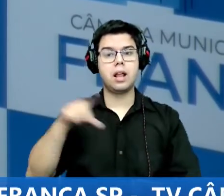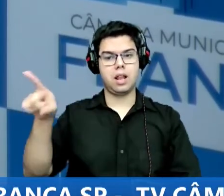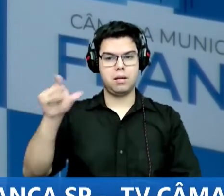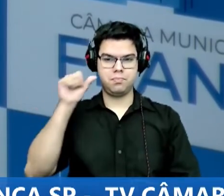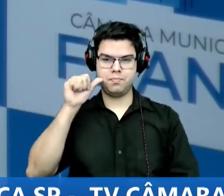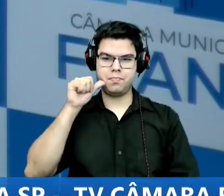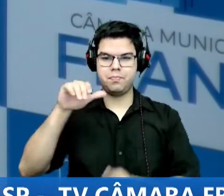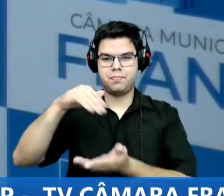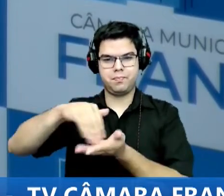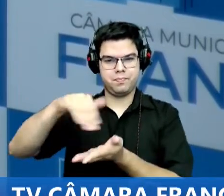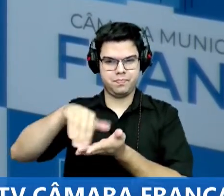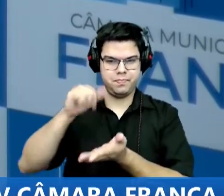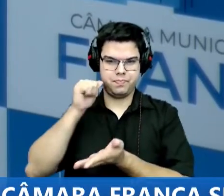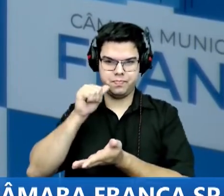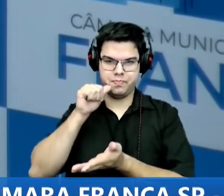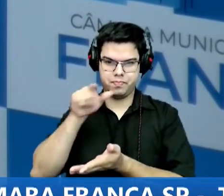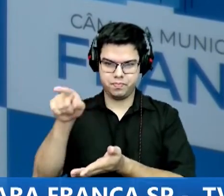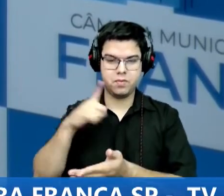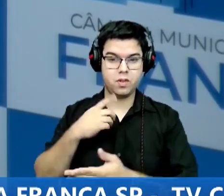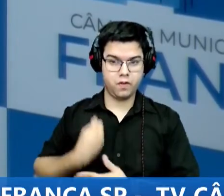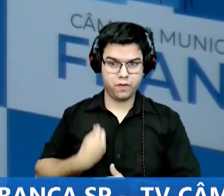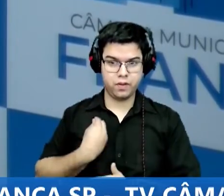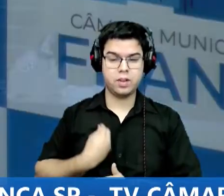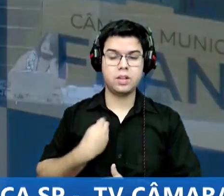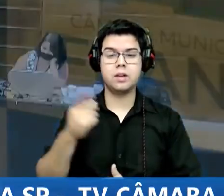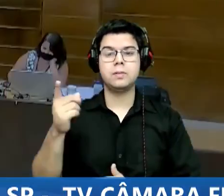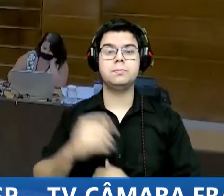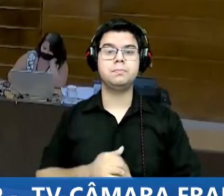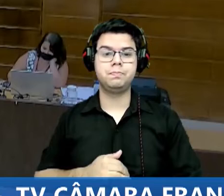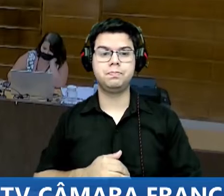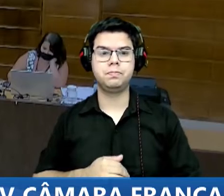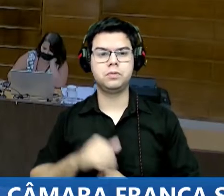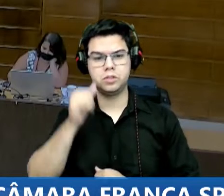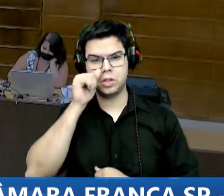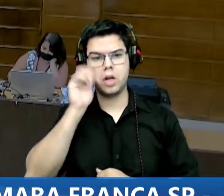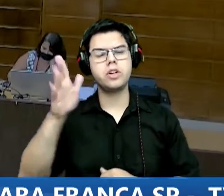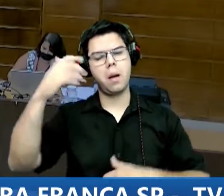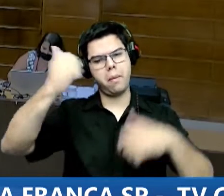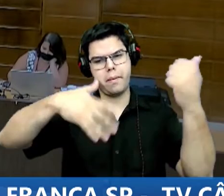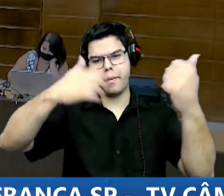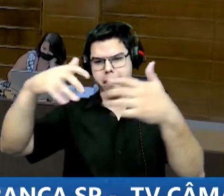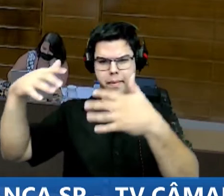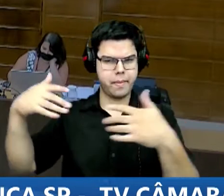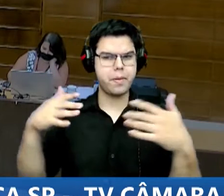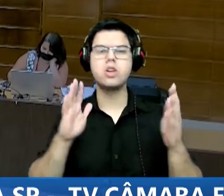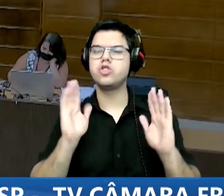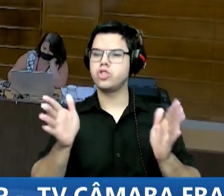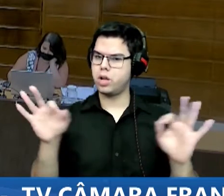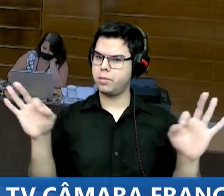à vontade. Boa parte do que está aí já foi falado pelos meus colegas.